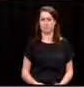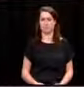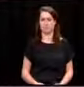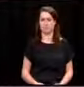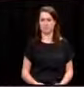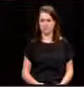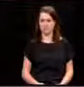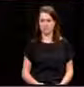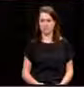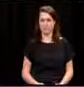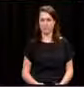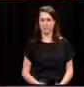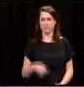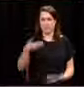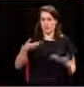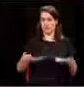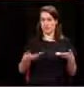hoje deixa-nos